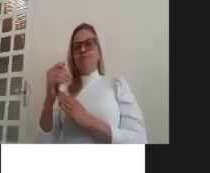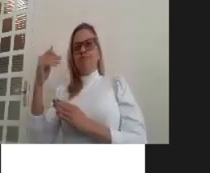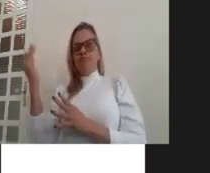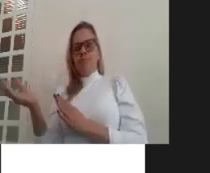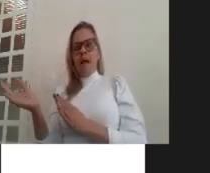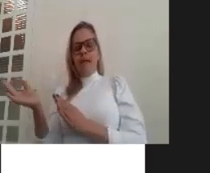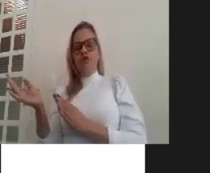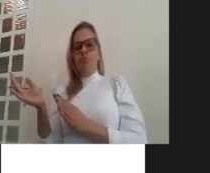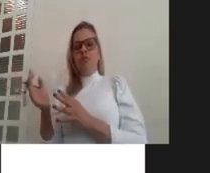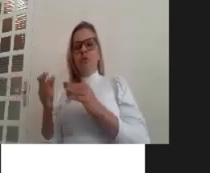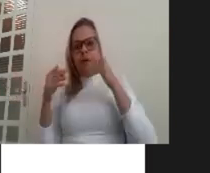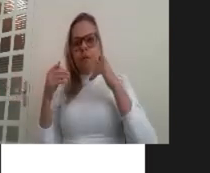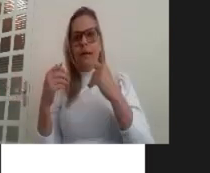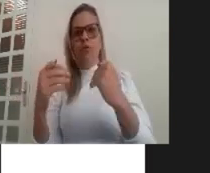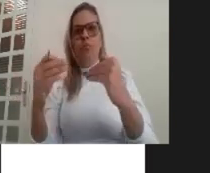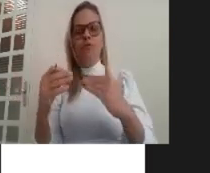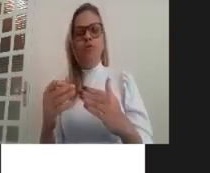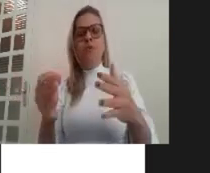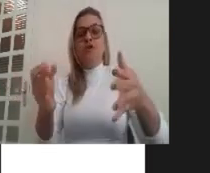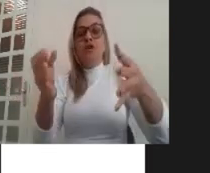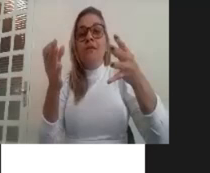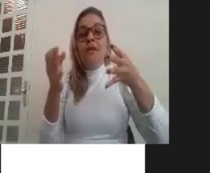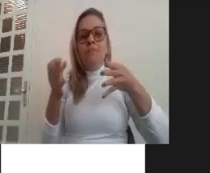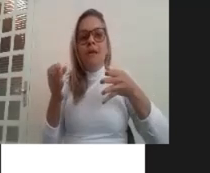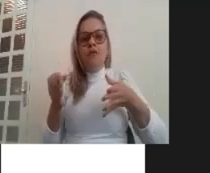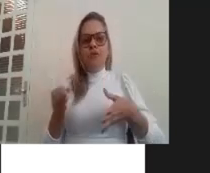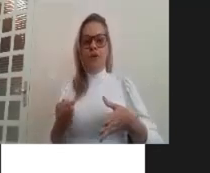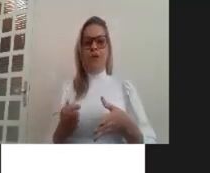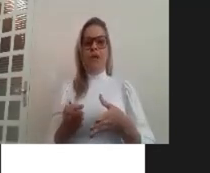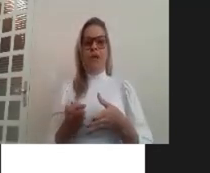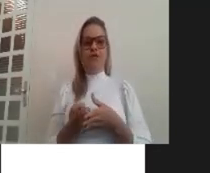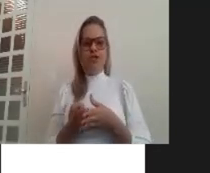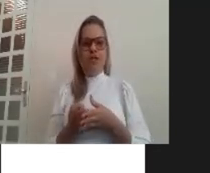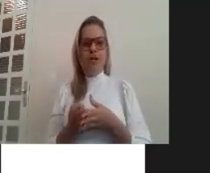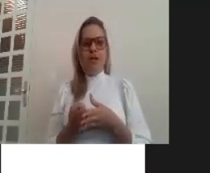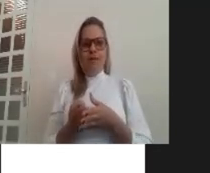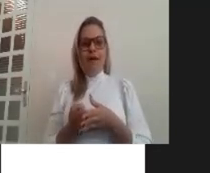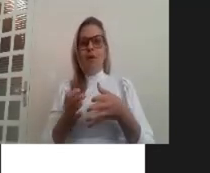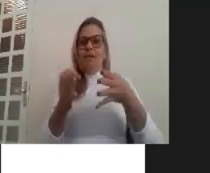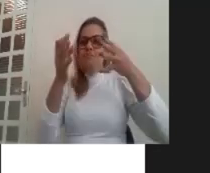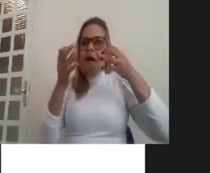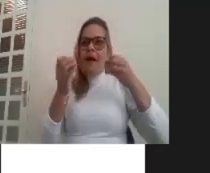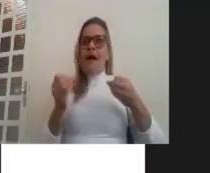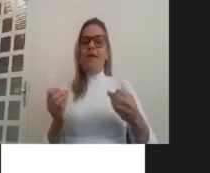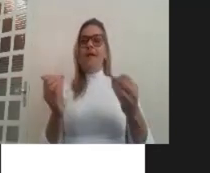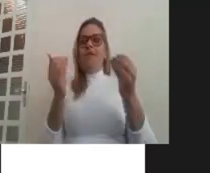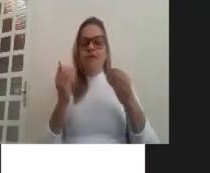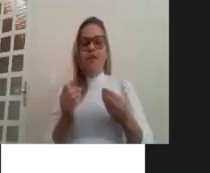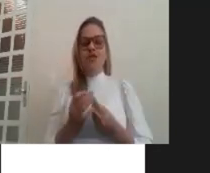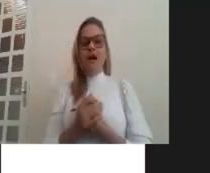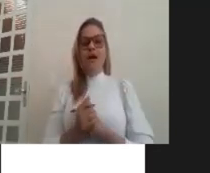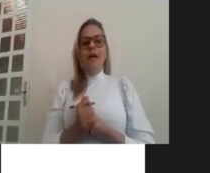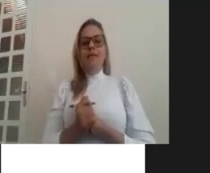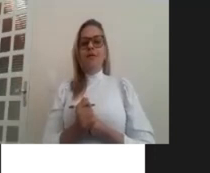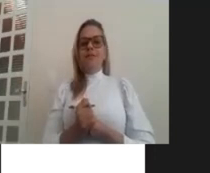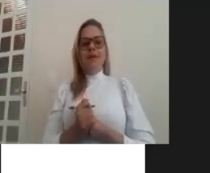primeiras atendimento, não entrar tão profundo, mas já entendendo isso. O seu cliente, sim, né? Do iceberg, da